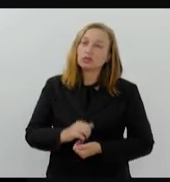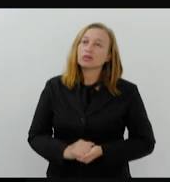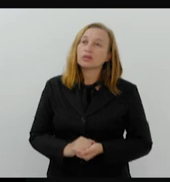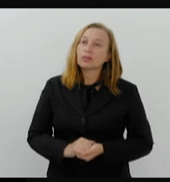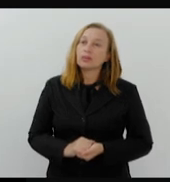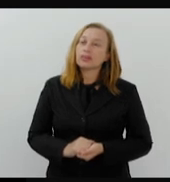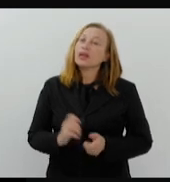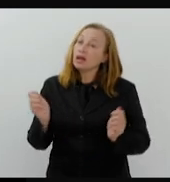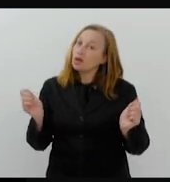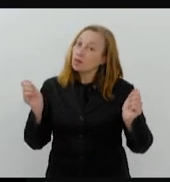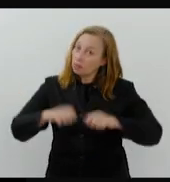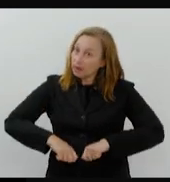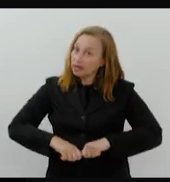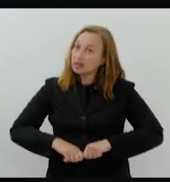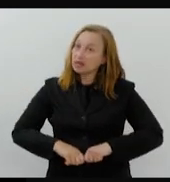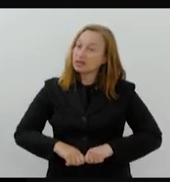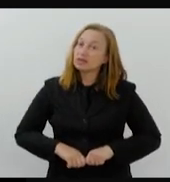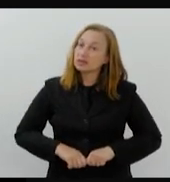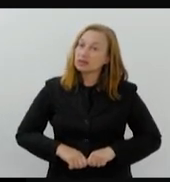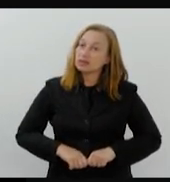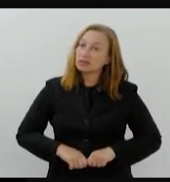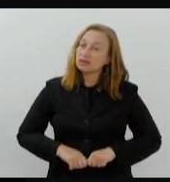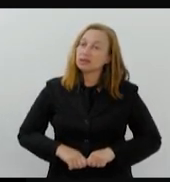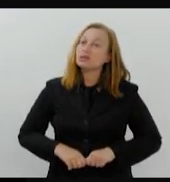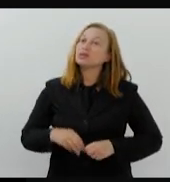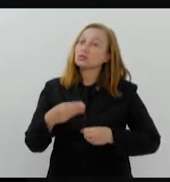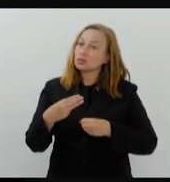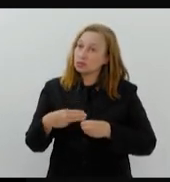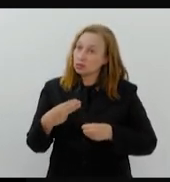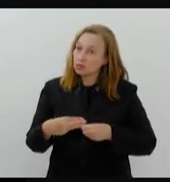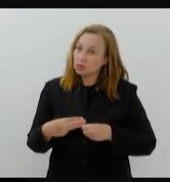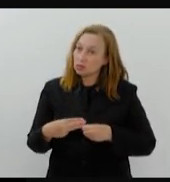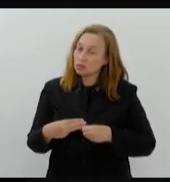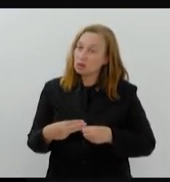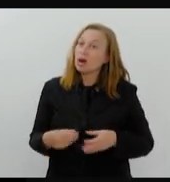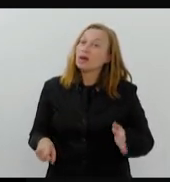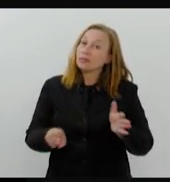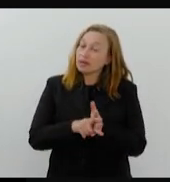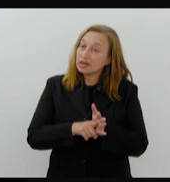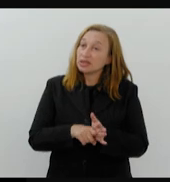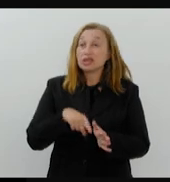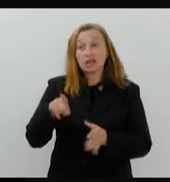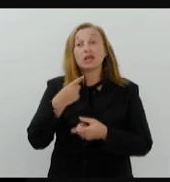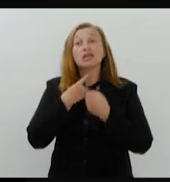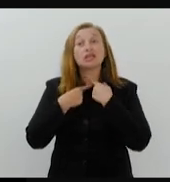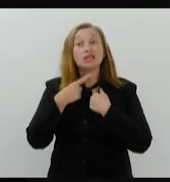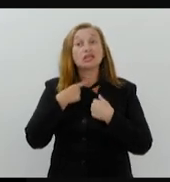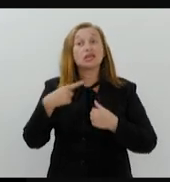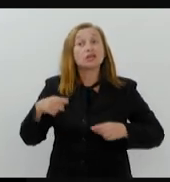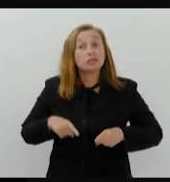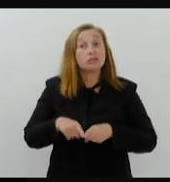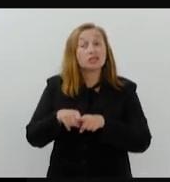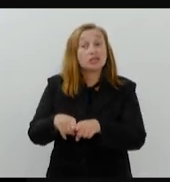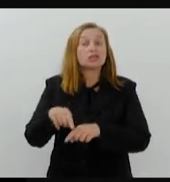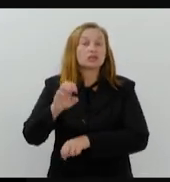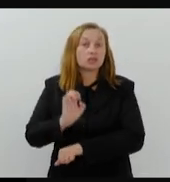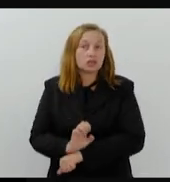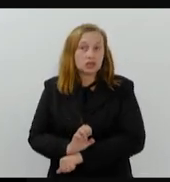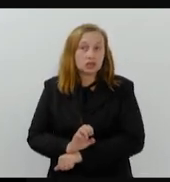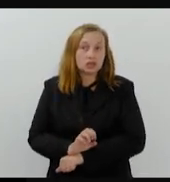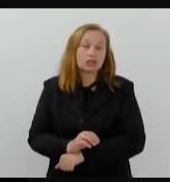respeito à competência exclusiva do município, a menos que ele deseje a parceria do Estado,